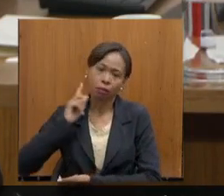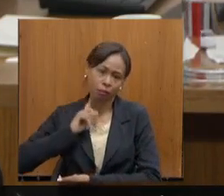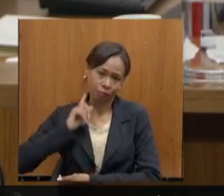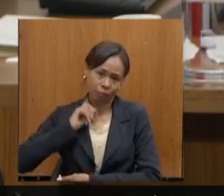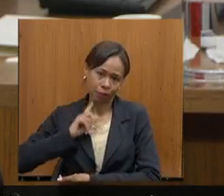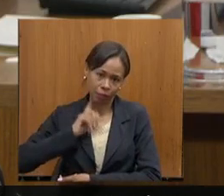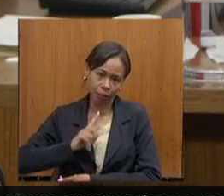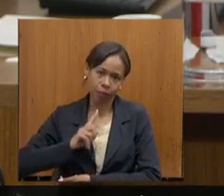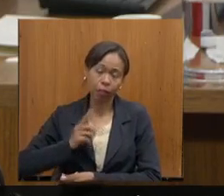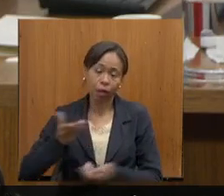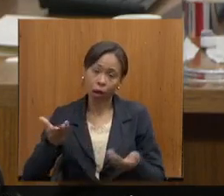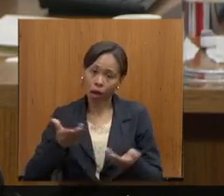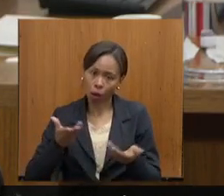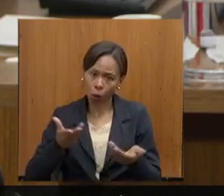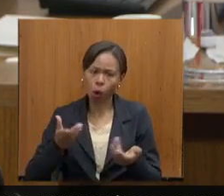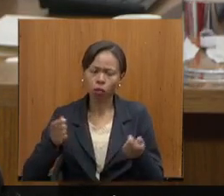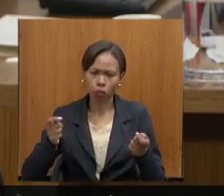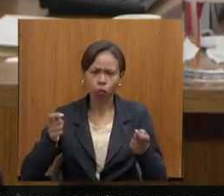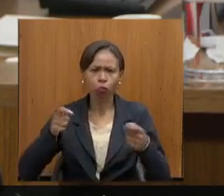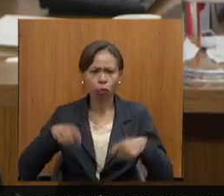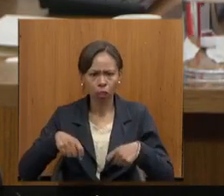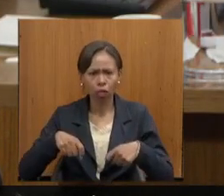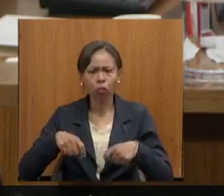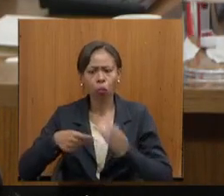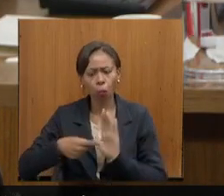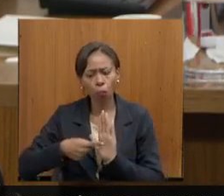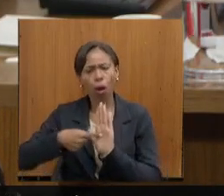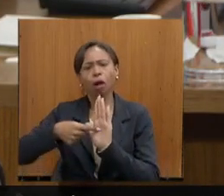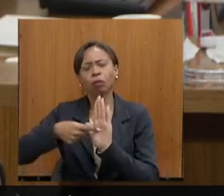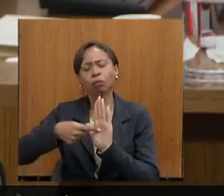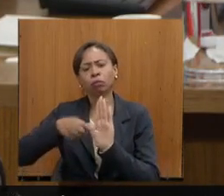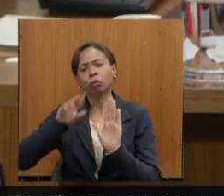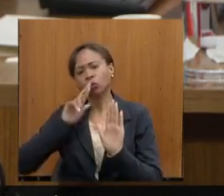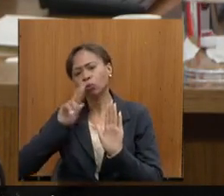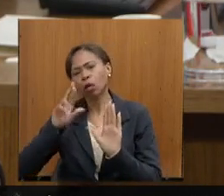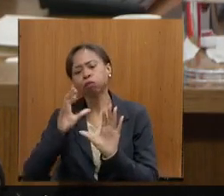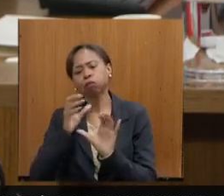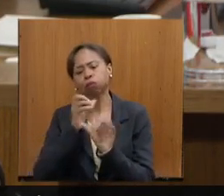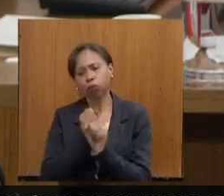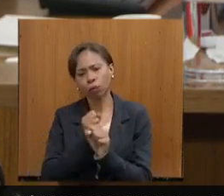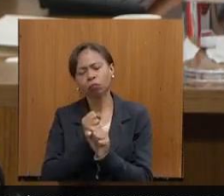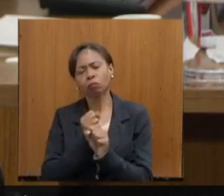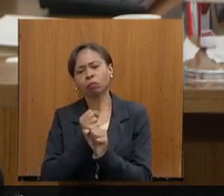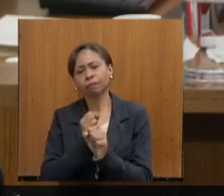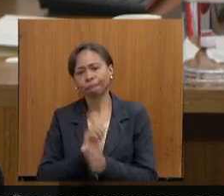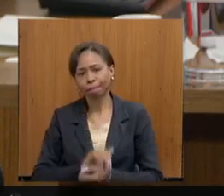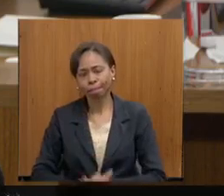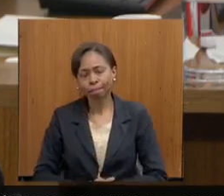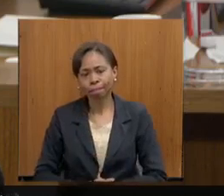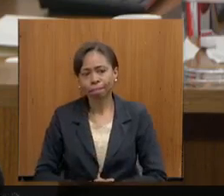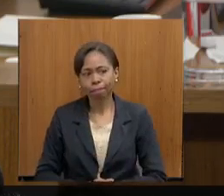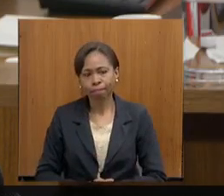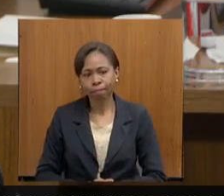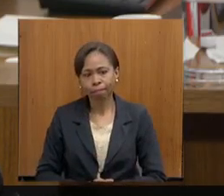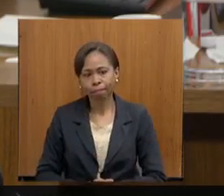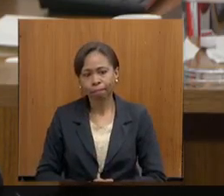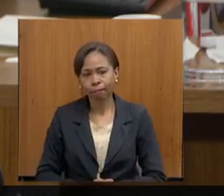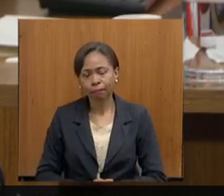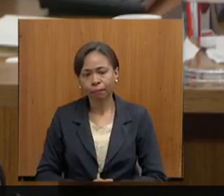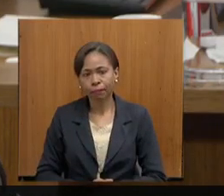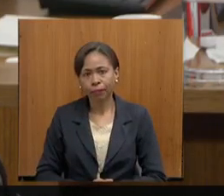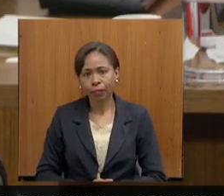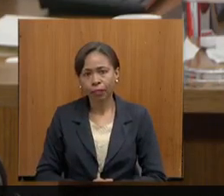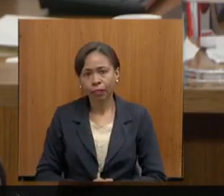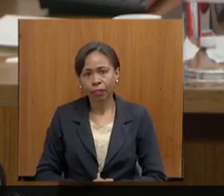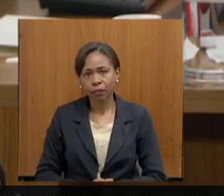podendo entregar os resultados hoje é deputado comentar